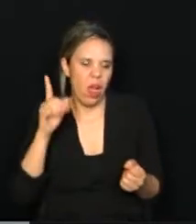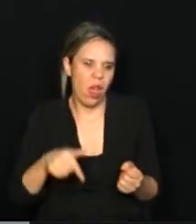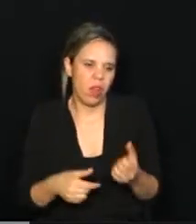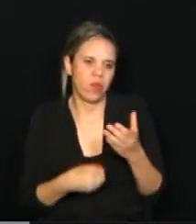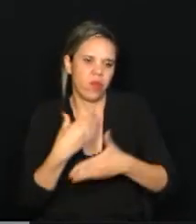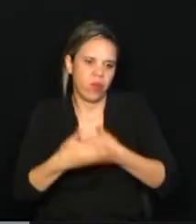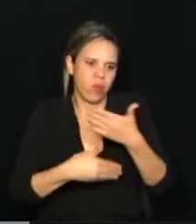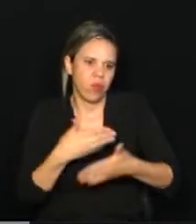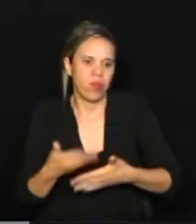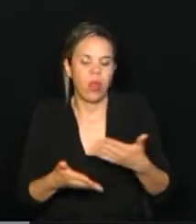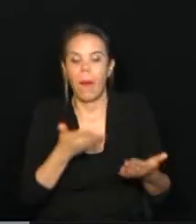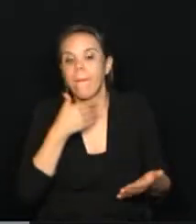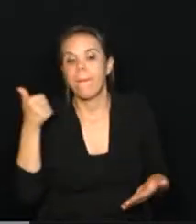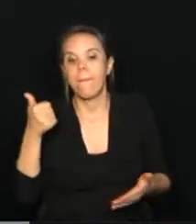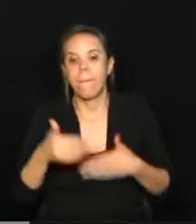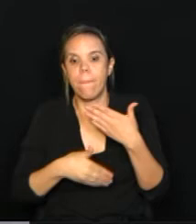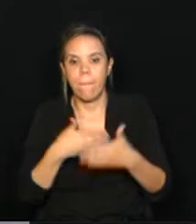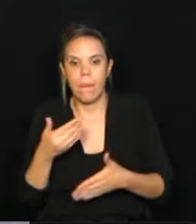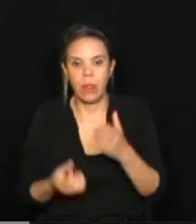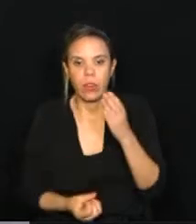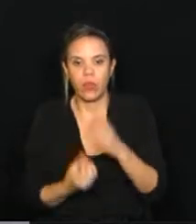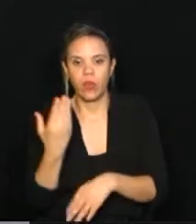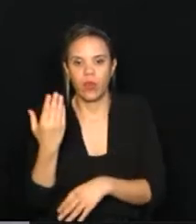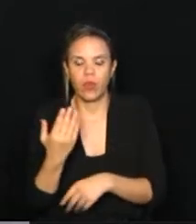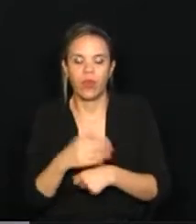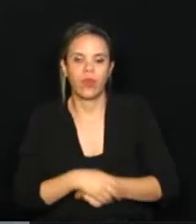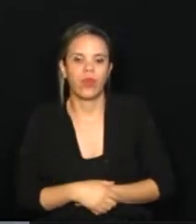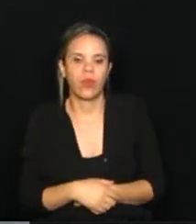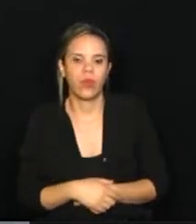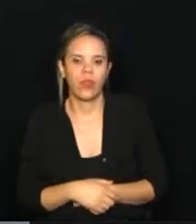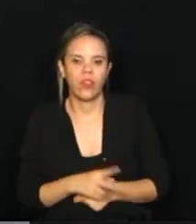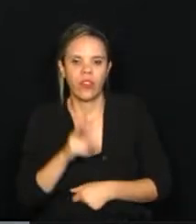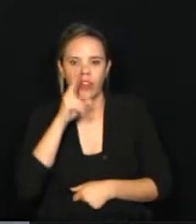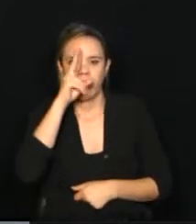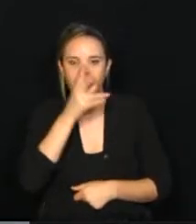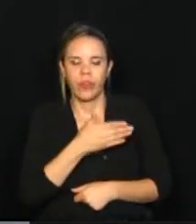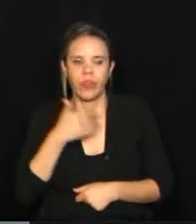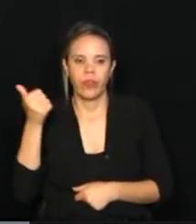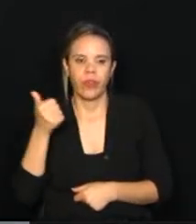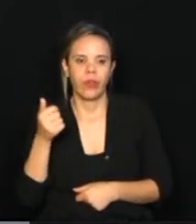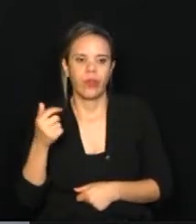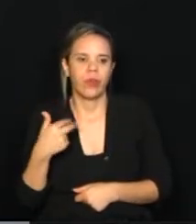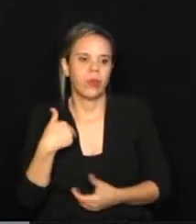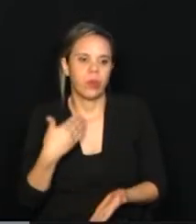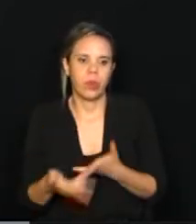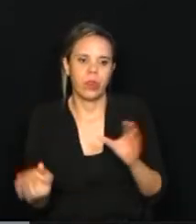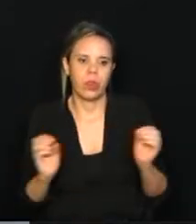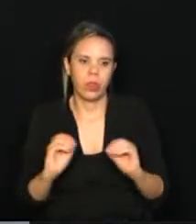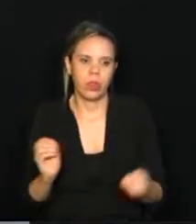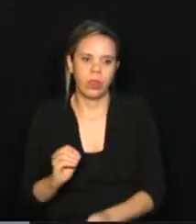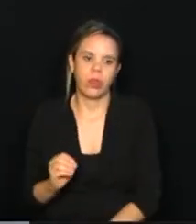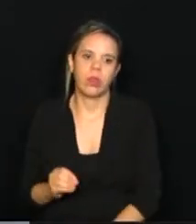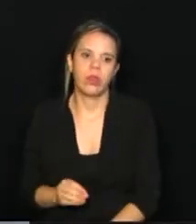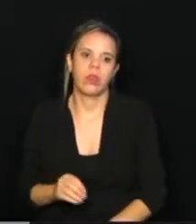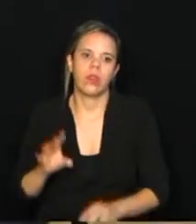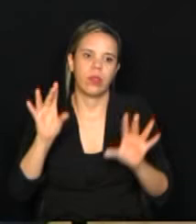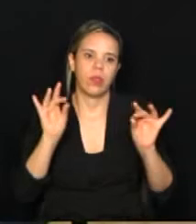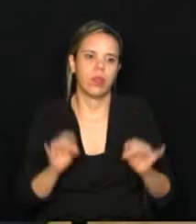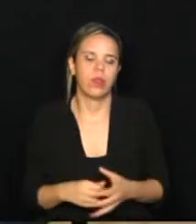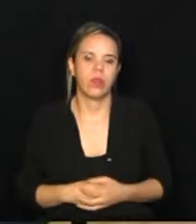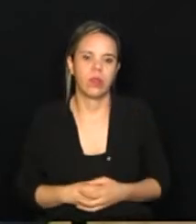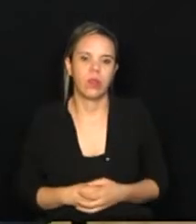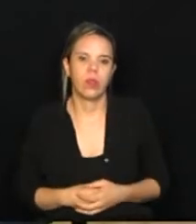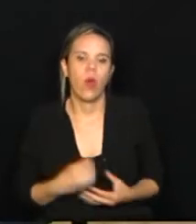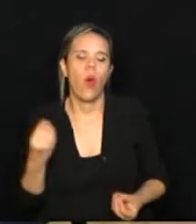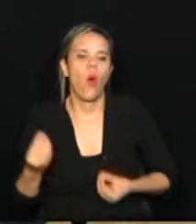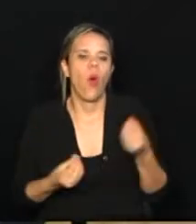tempo vai melhorando e a gente vai ficando mais forte, ficando melhor para poder não perder mais por esses detalhinhos. Tássia, como